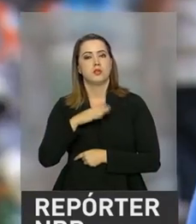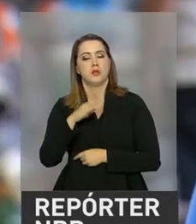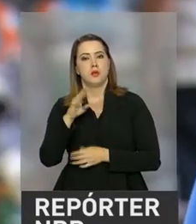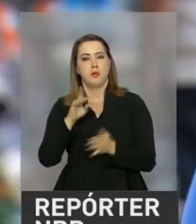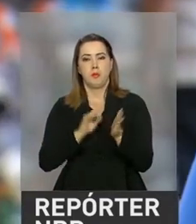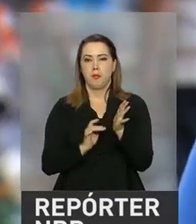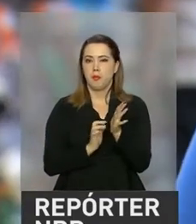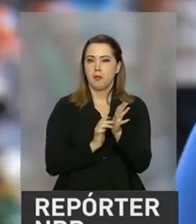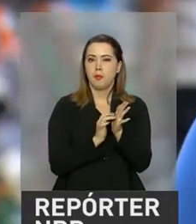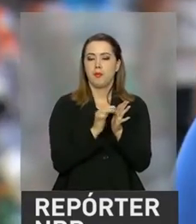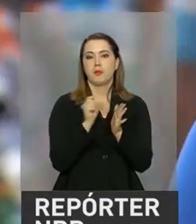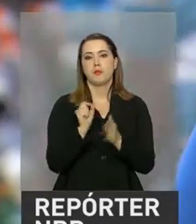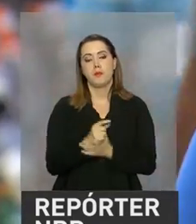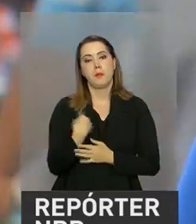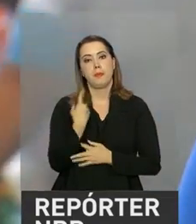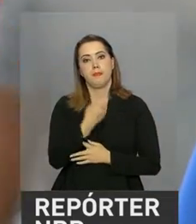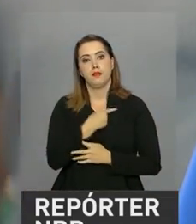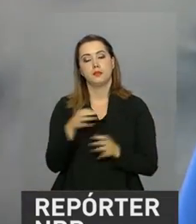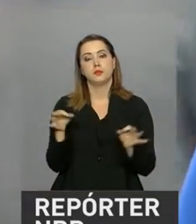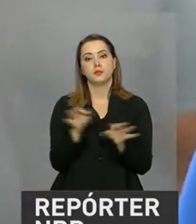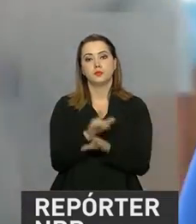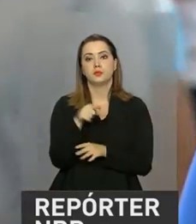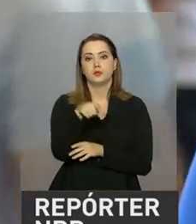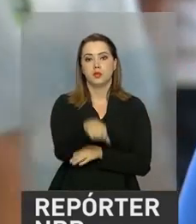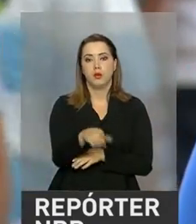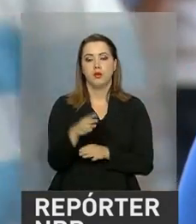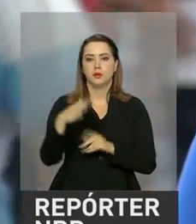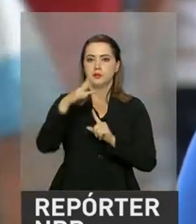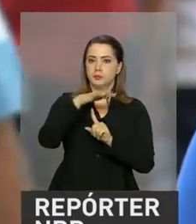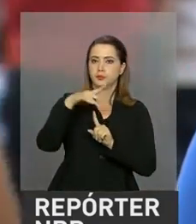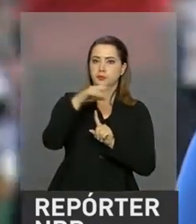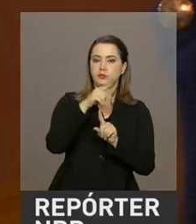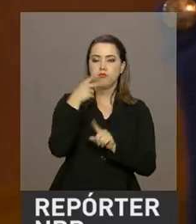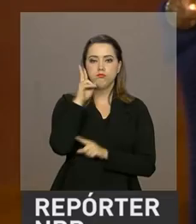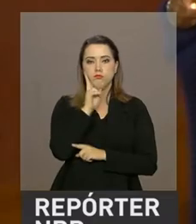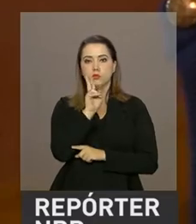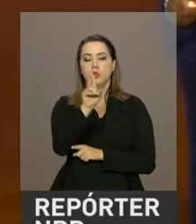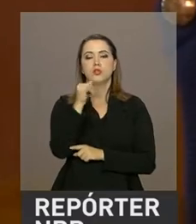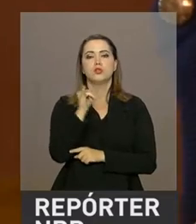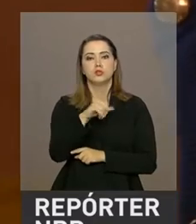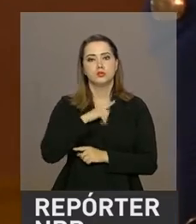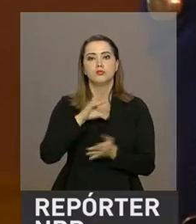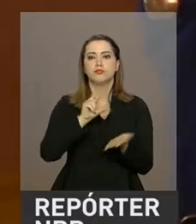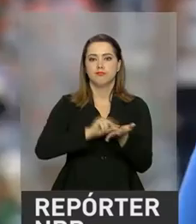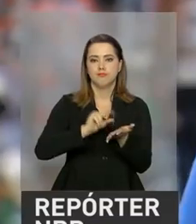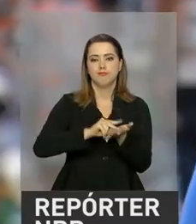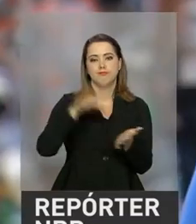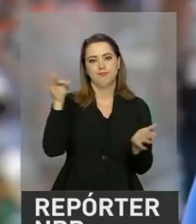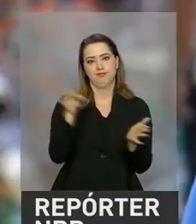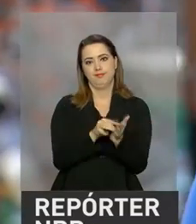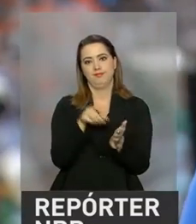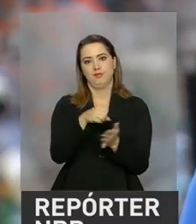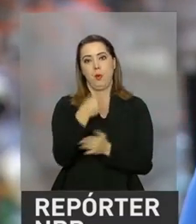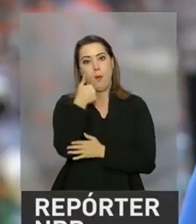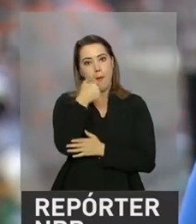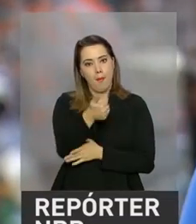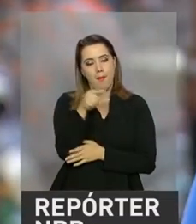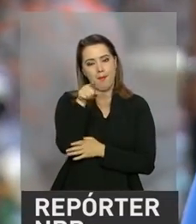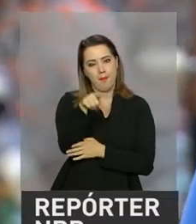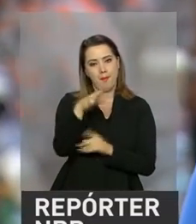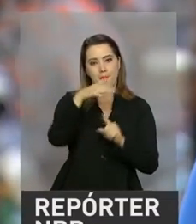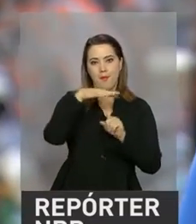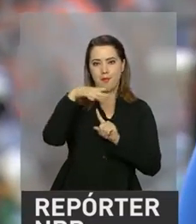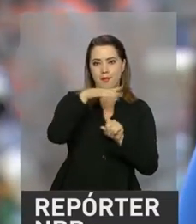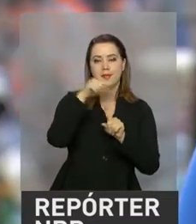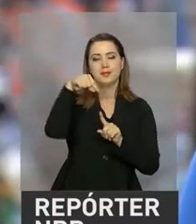aqui termina o nosso passeio pela Feira de São Cristóvão. A gente percebeu que o que está aqui no aplicativo é verdade. Ponto para a Feira de São Cristóvão,